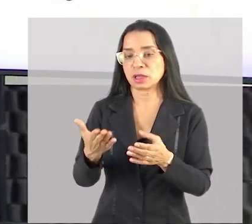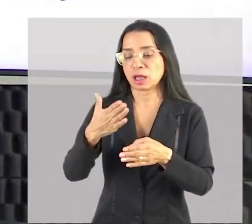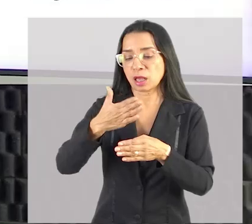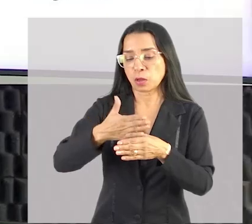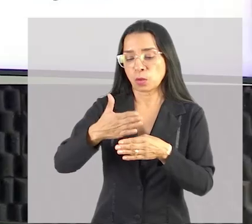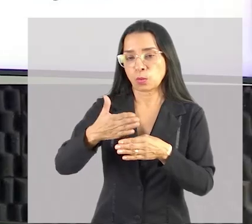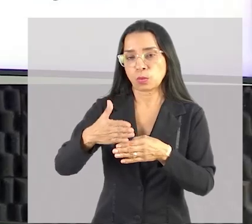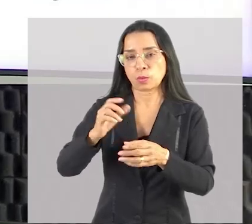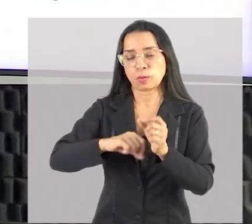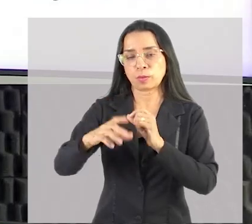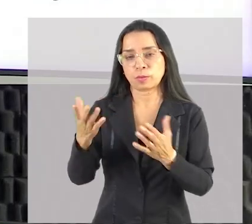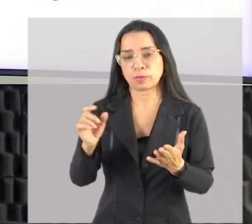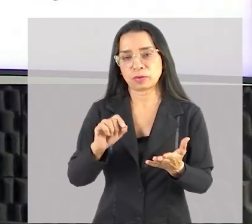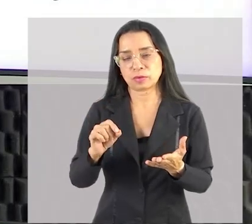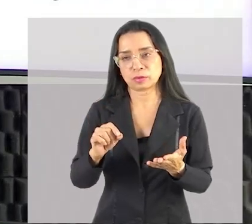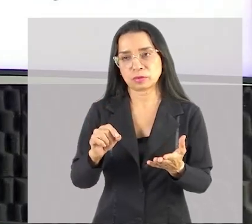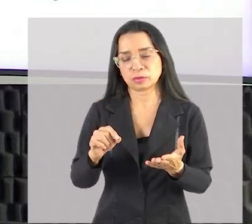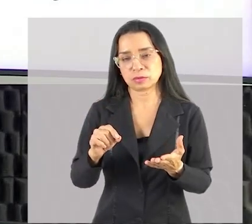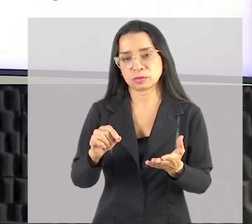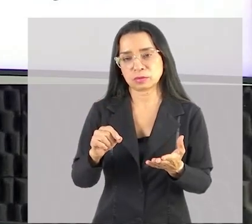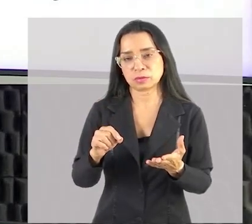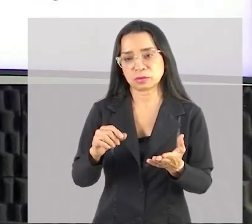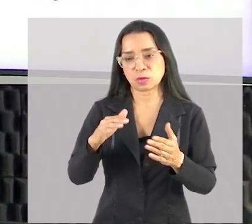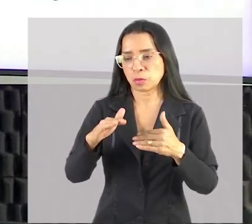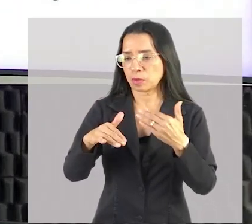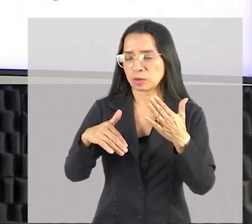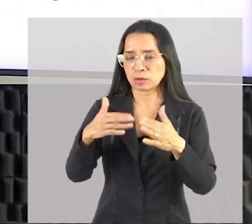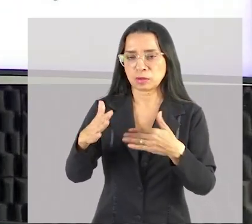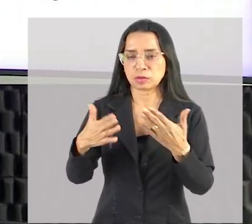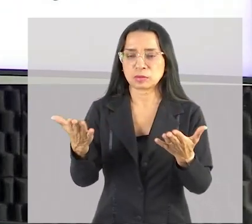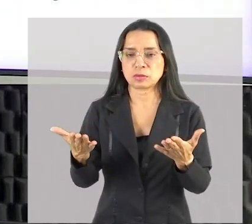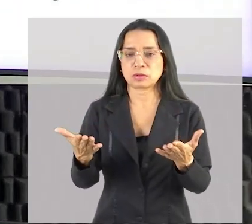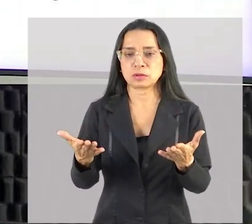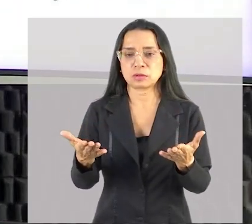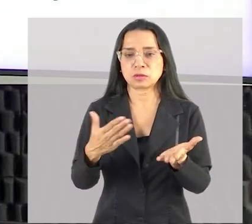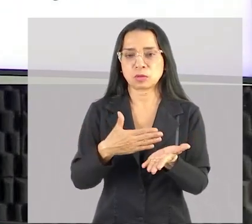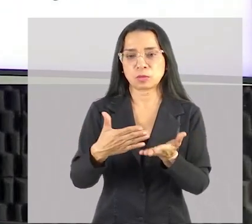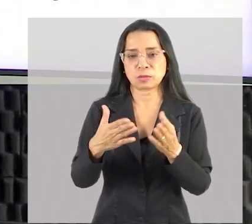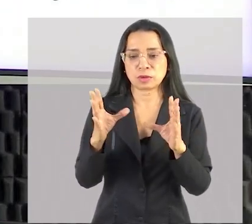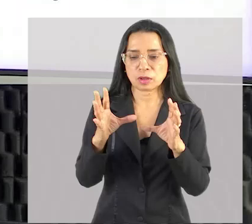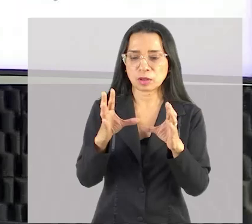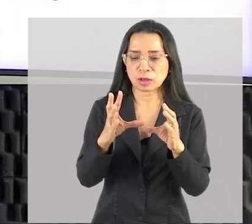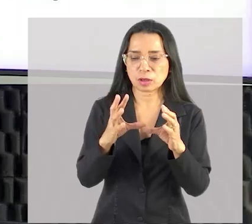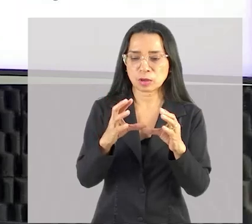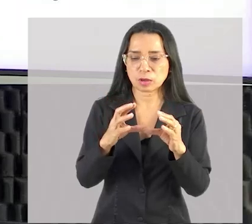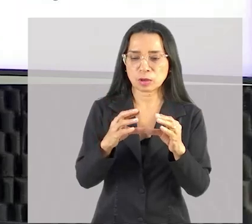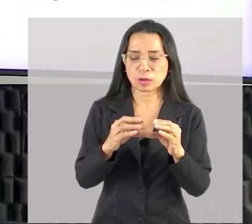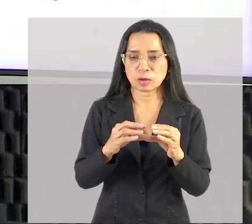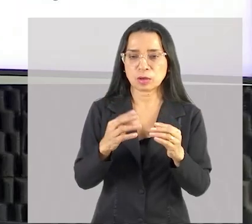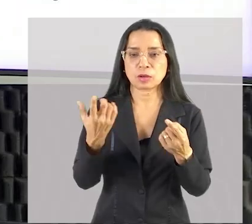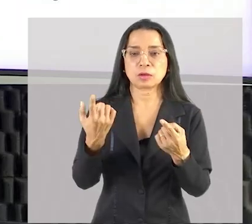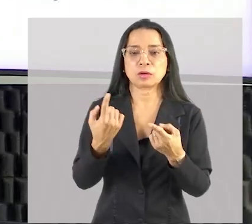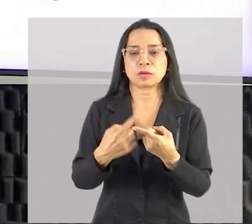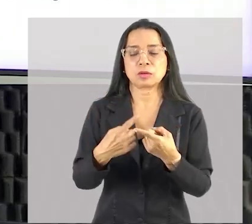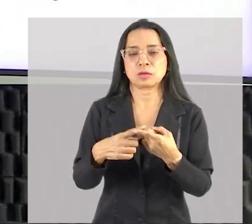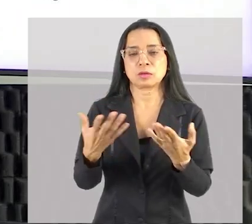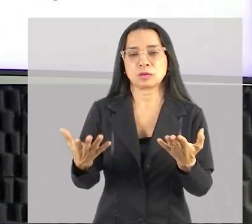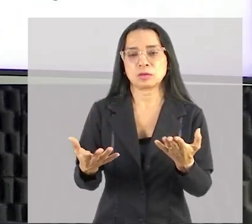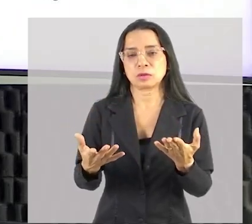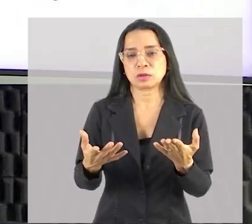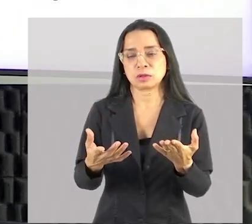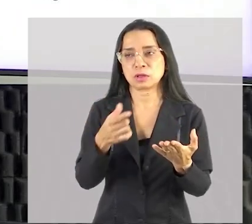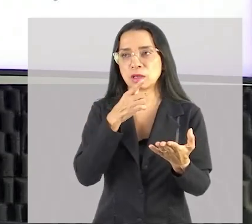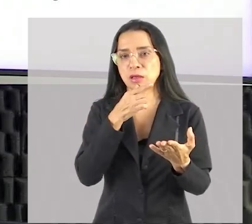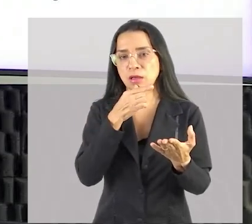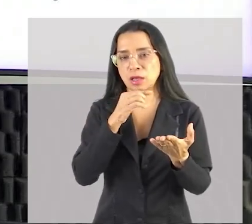bem maior. Com o passar do tempo, esse alface ou esse tomate, eles começam a murchar. Por quê? Porque a